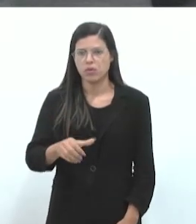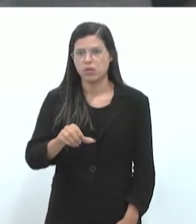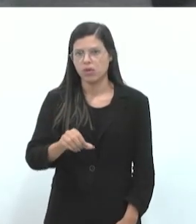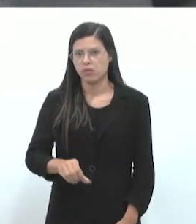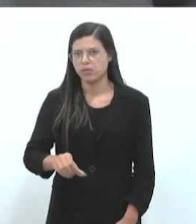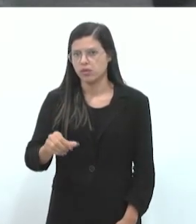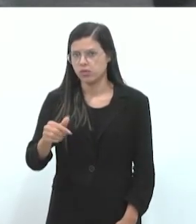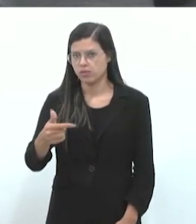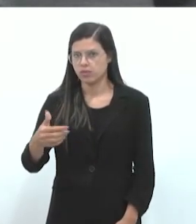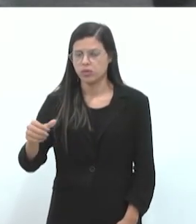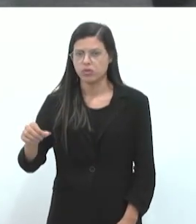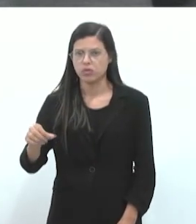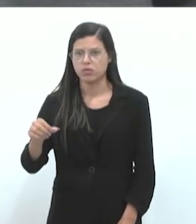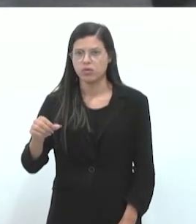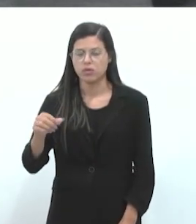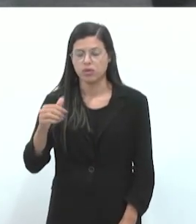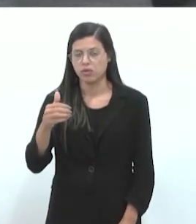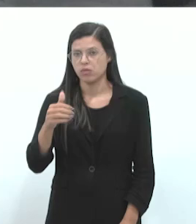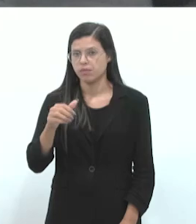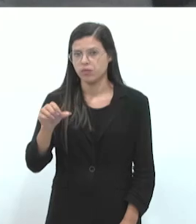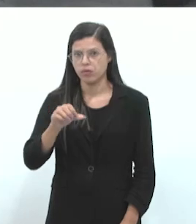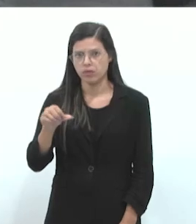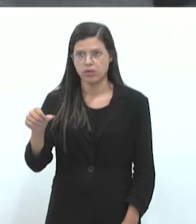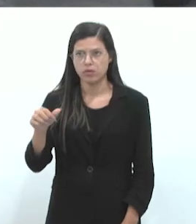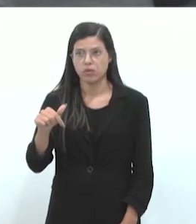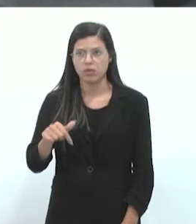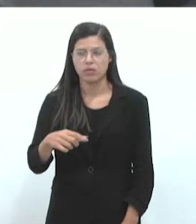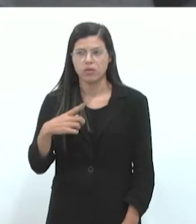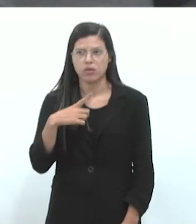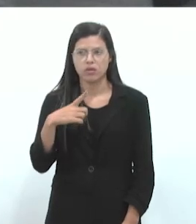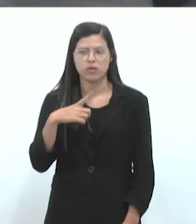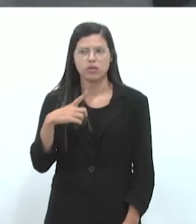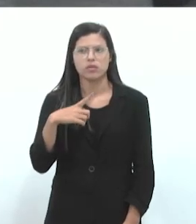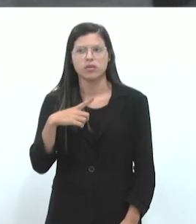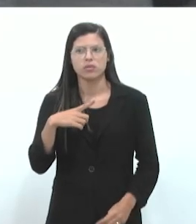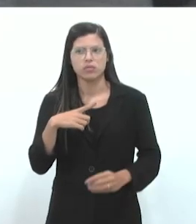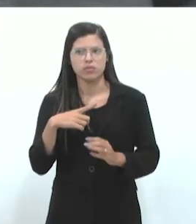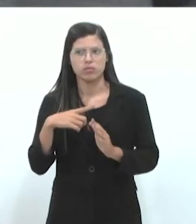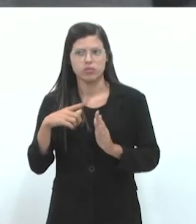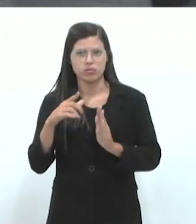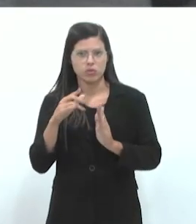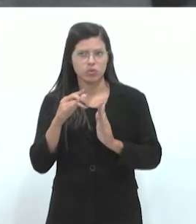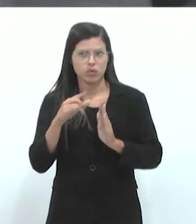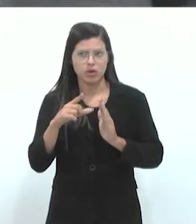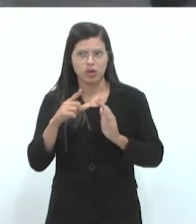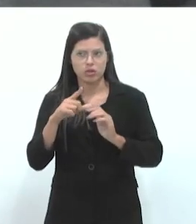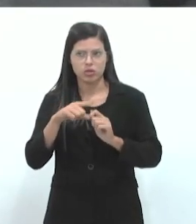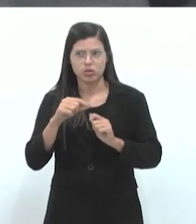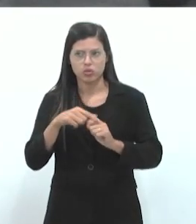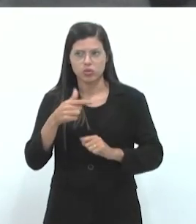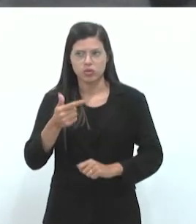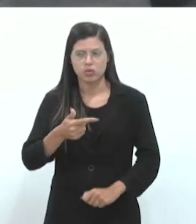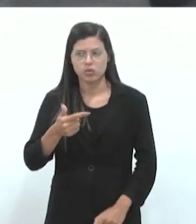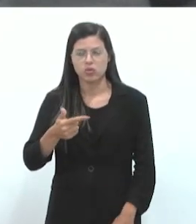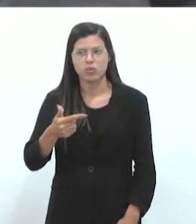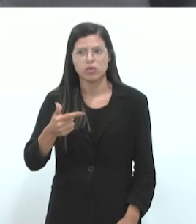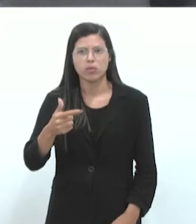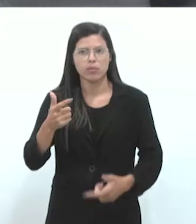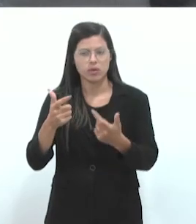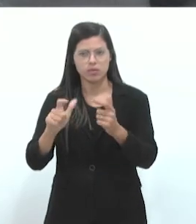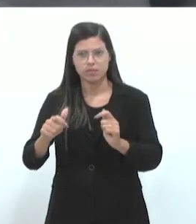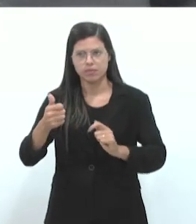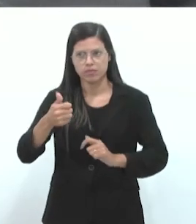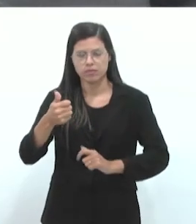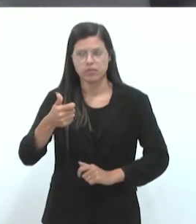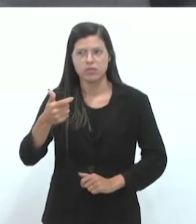1999, e tendo em vista o disposto no inciso 2º e nos parágrafos 1º e 3º do